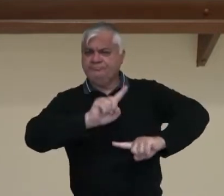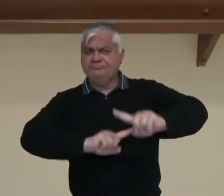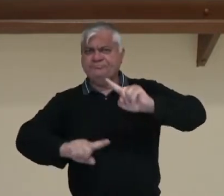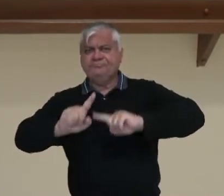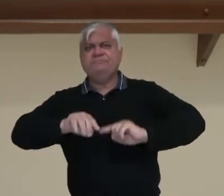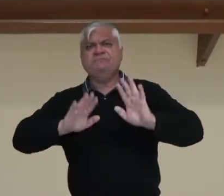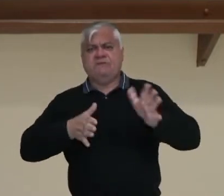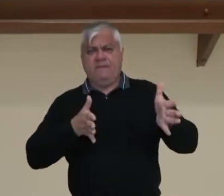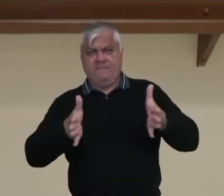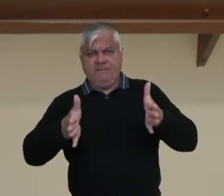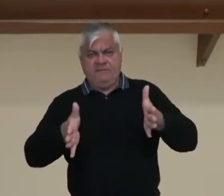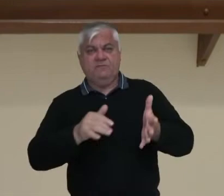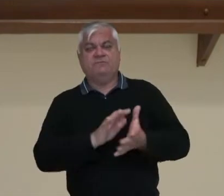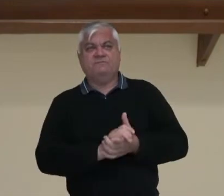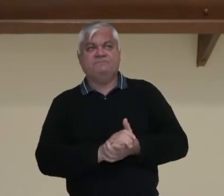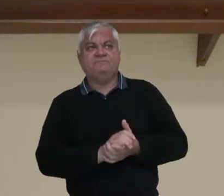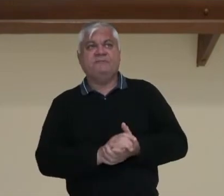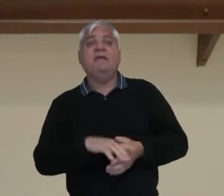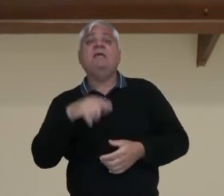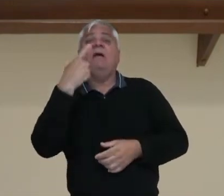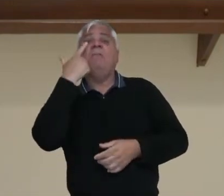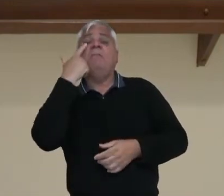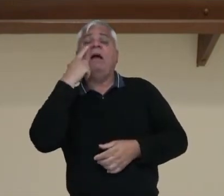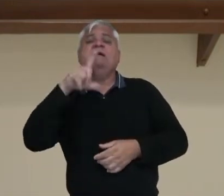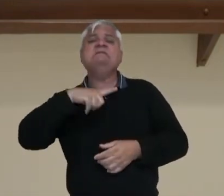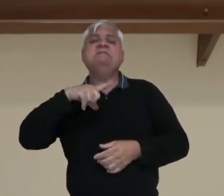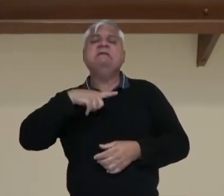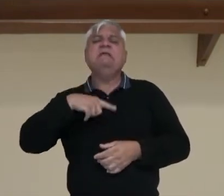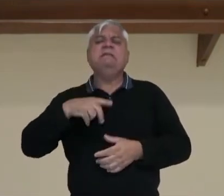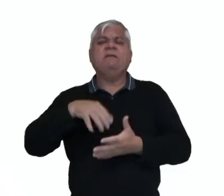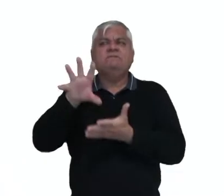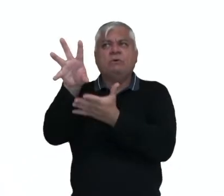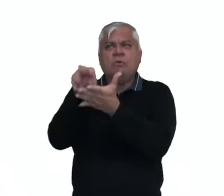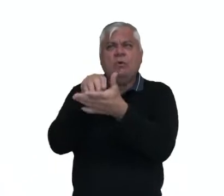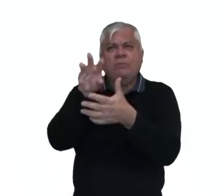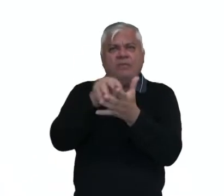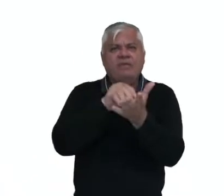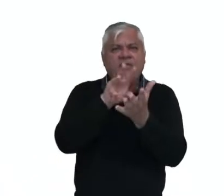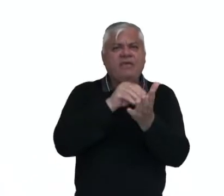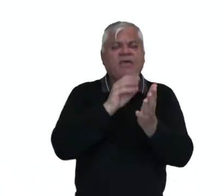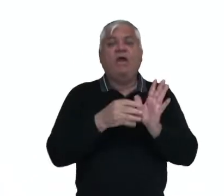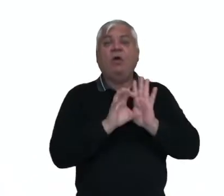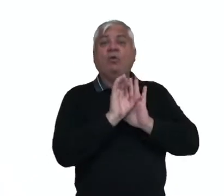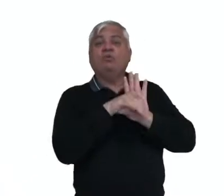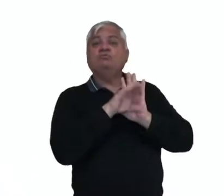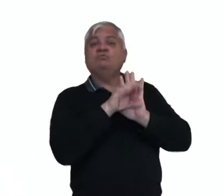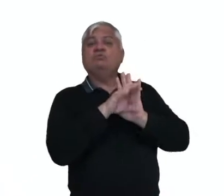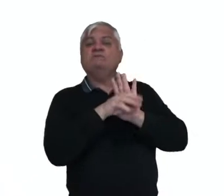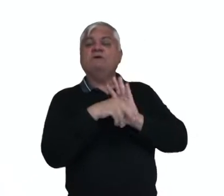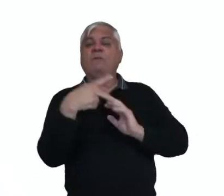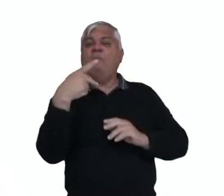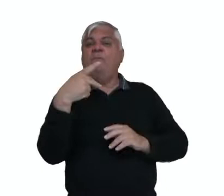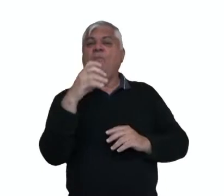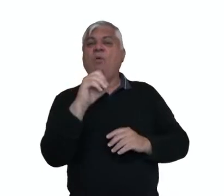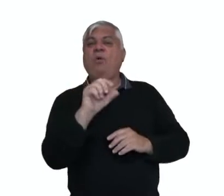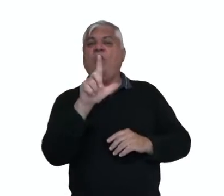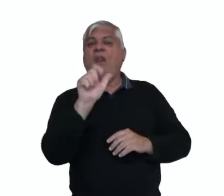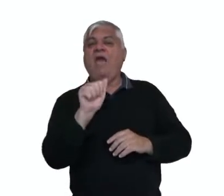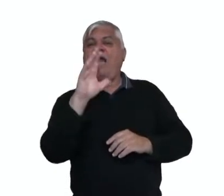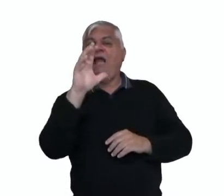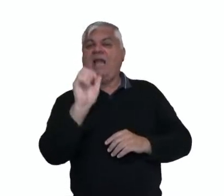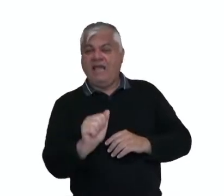nesse período. A gente vai ver que algumas características do Estado Novo são a chamada Constituição Polaca, que